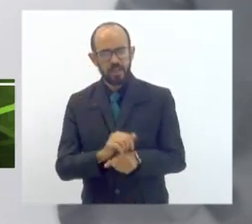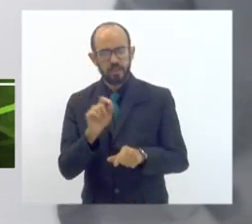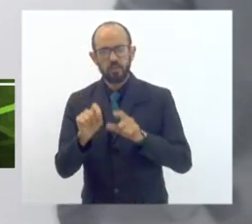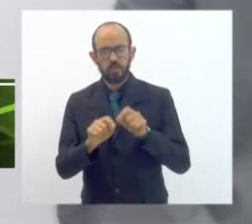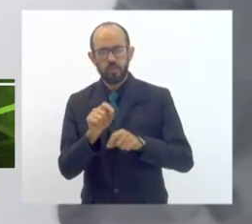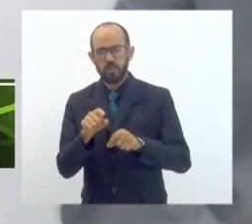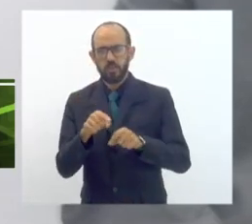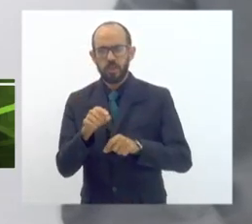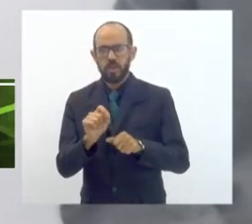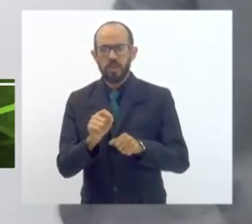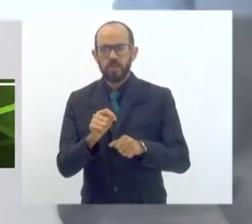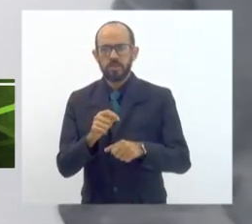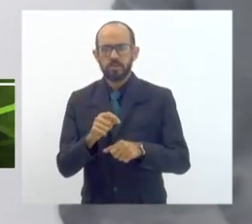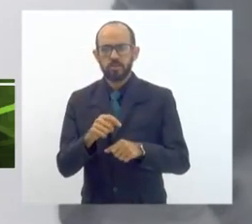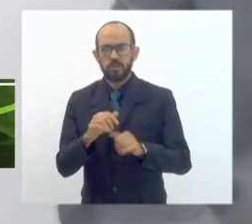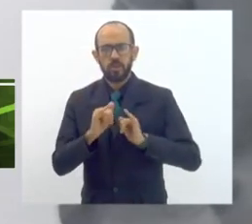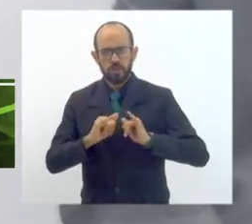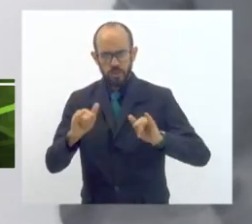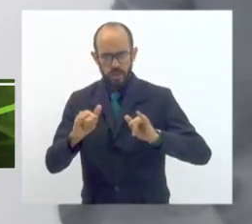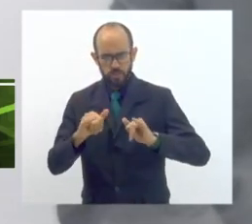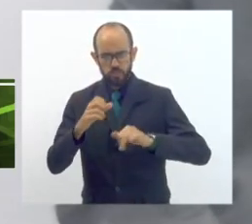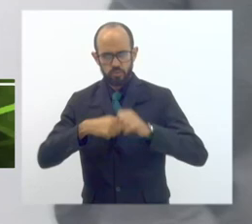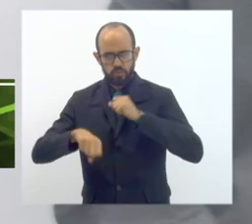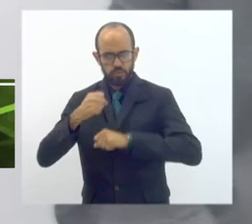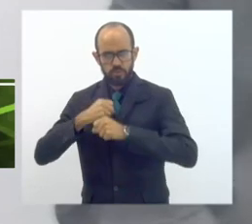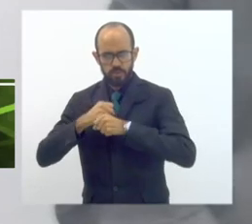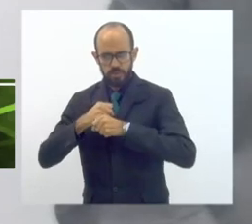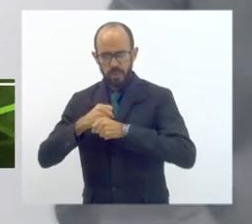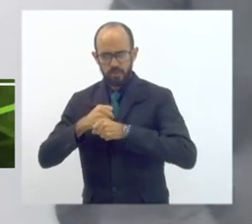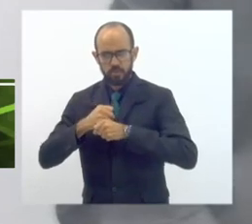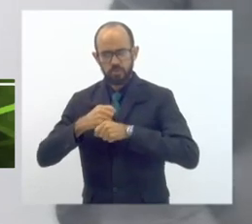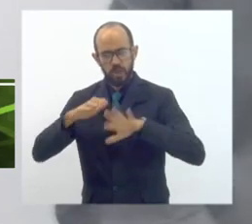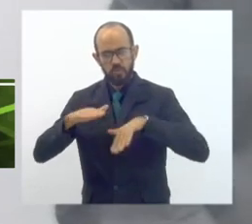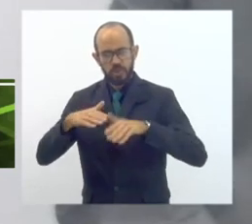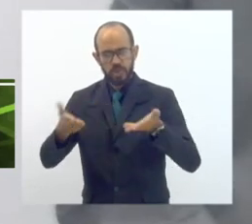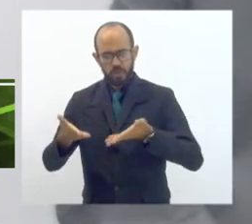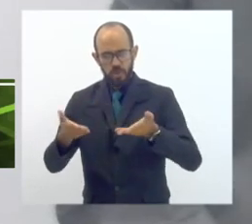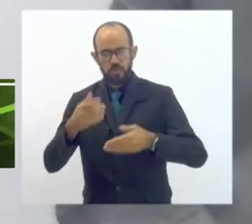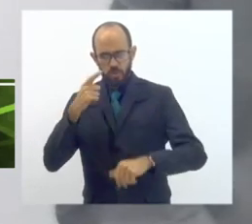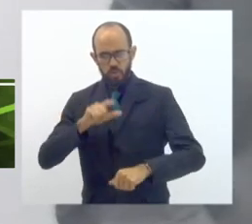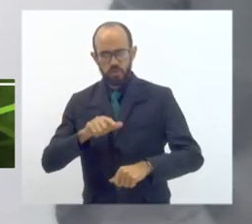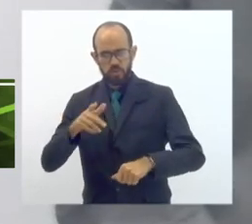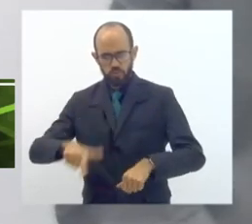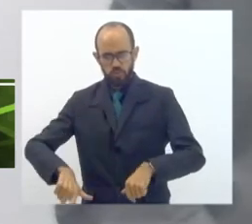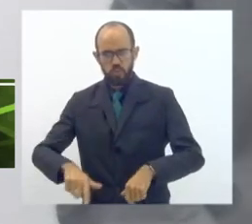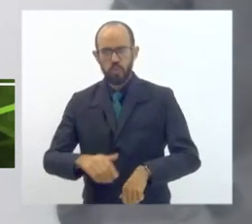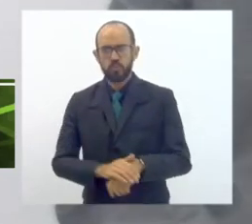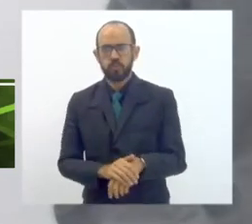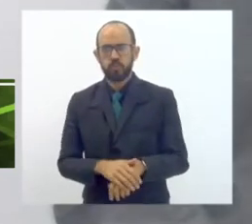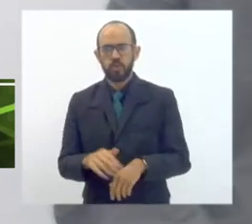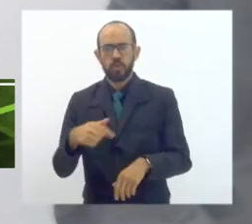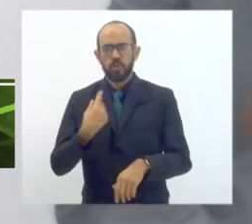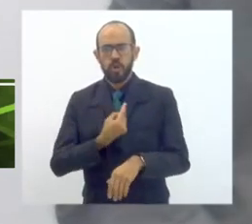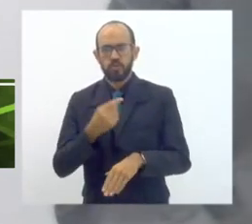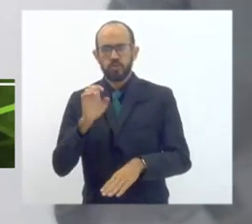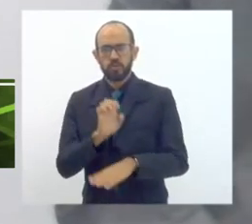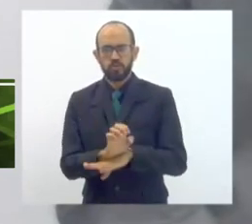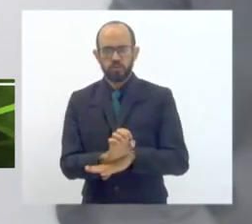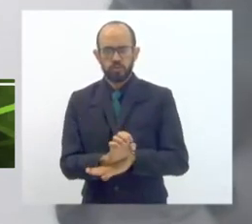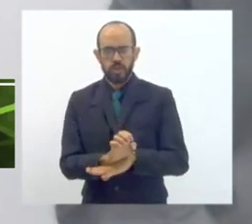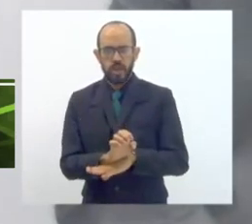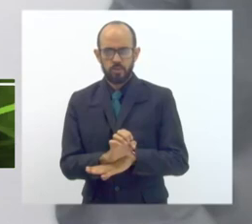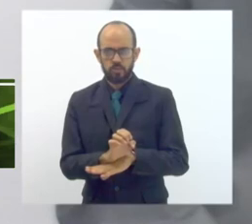esses foram dados do ano passado, mas esse ano a gente deve repetir isso. Nós fomos o estado da federação com o maior percentual de